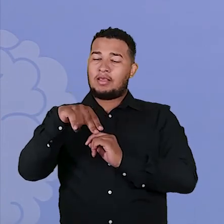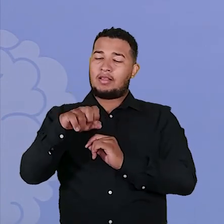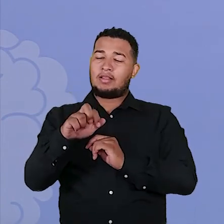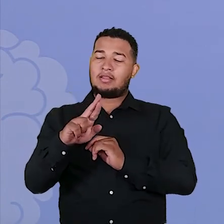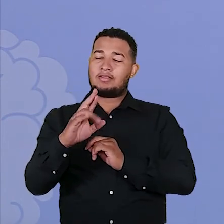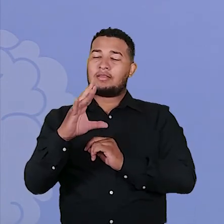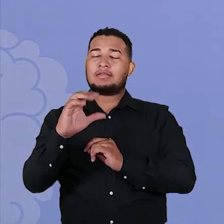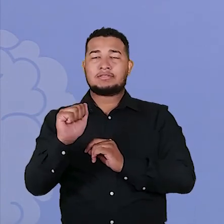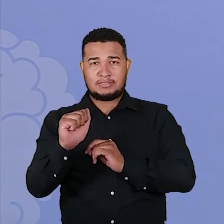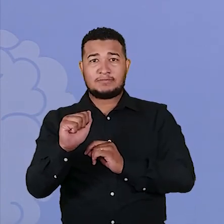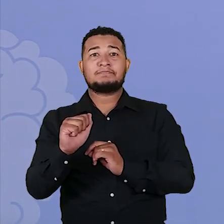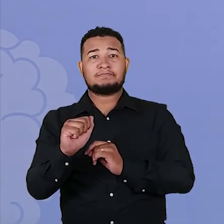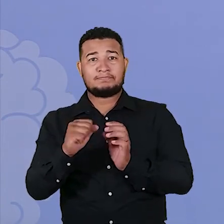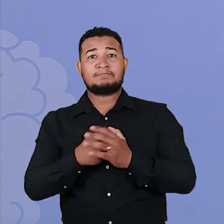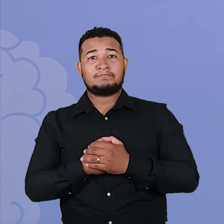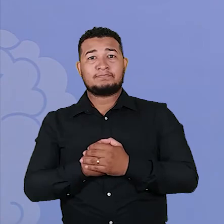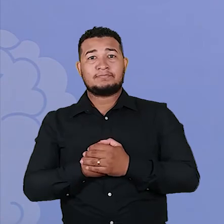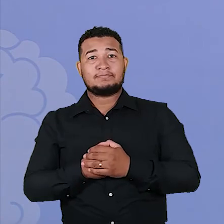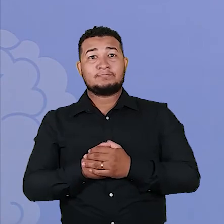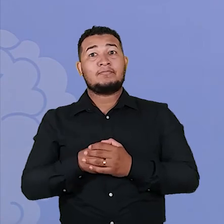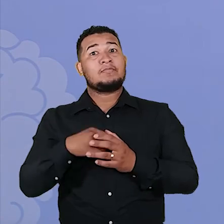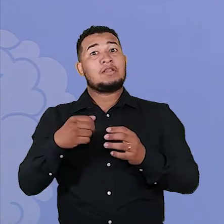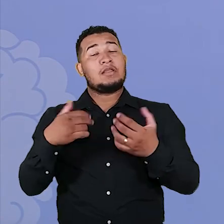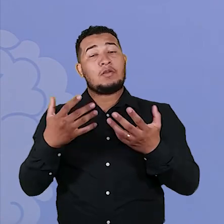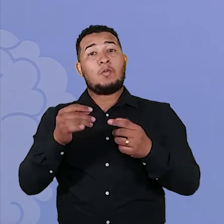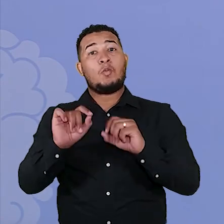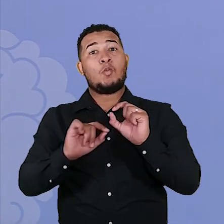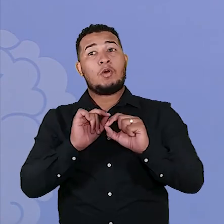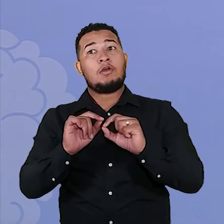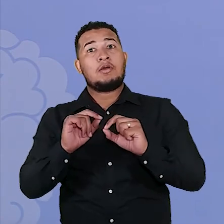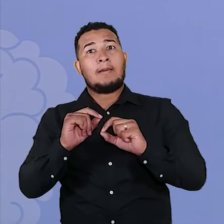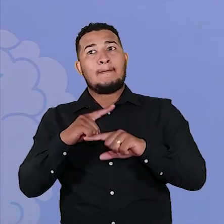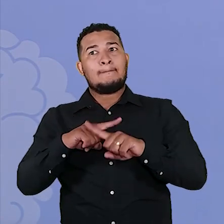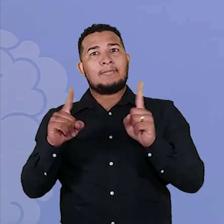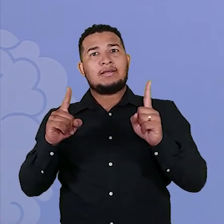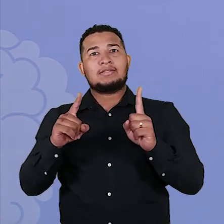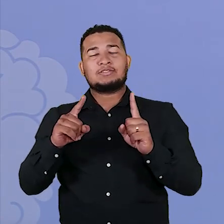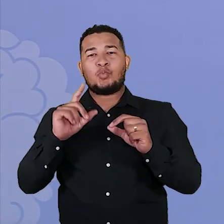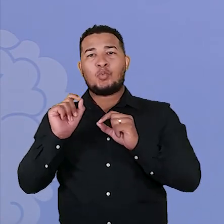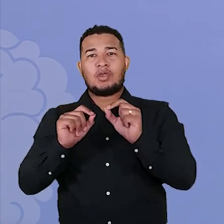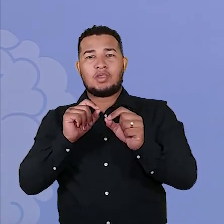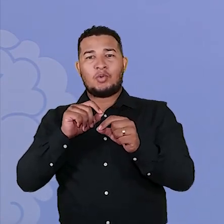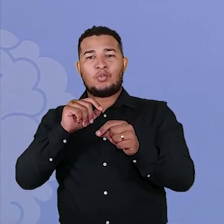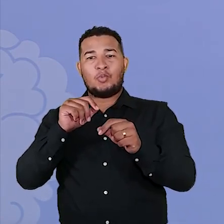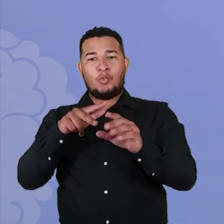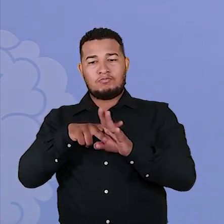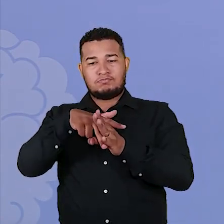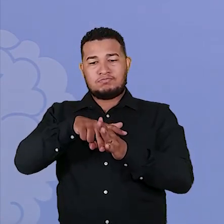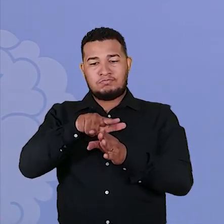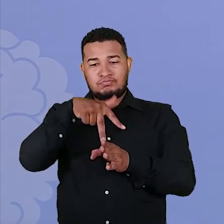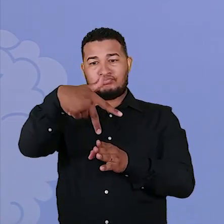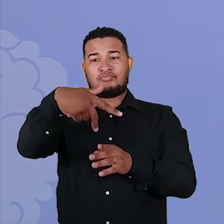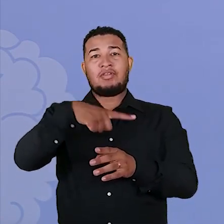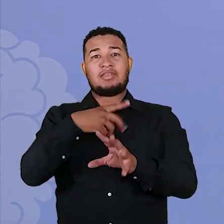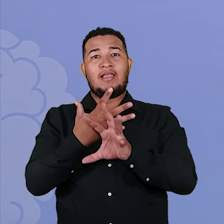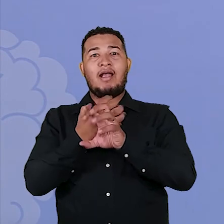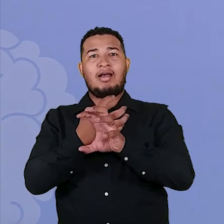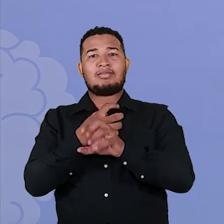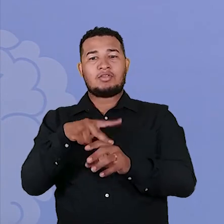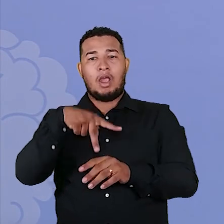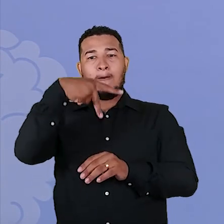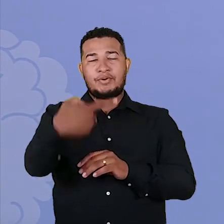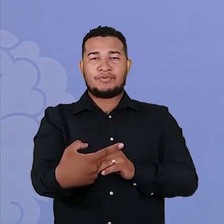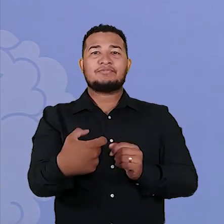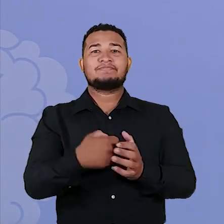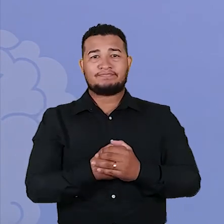também é a inércia atuando ali, tá? Só que o cavaleiro, ele encontra atrito, né? Então ele vai e cai, ele